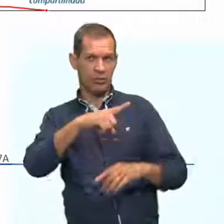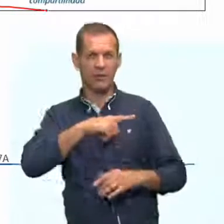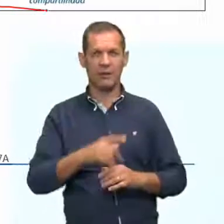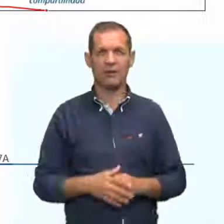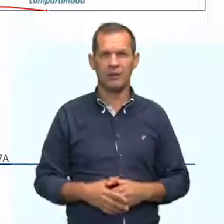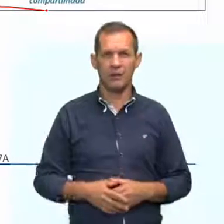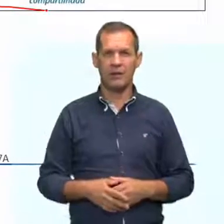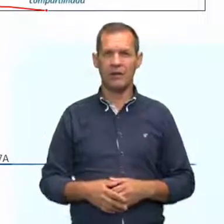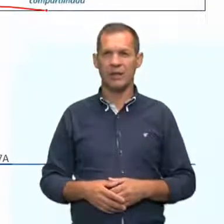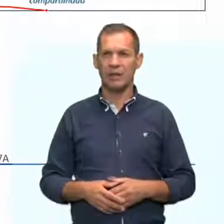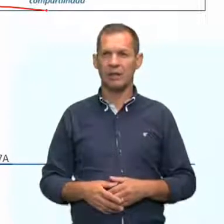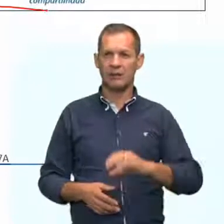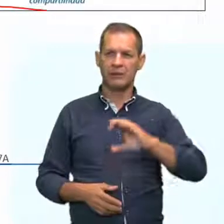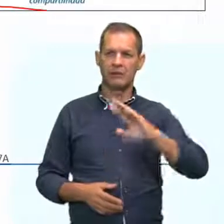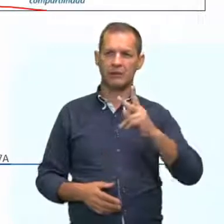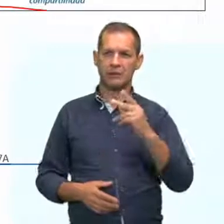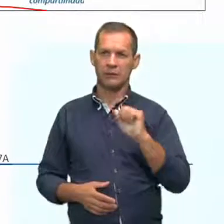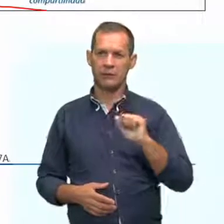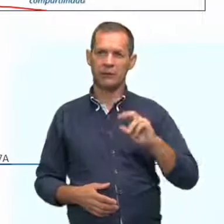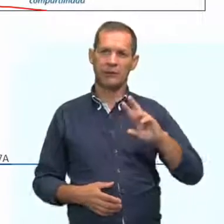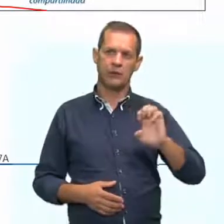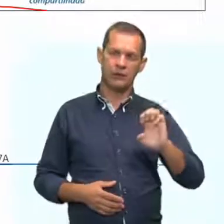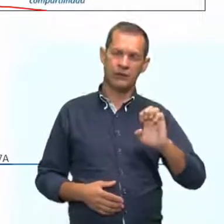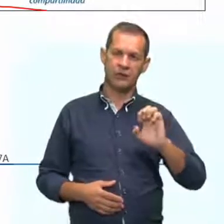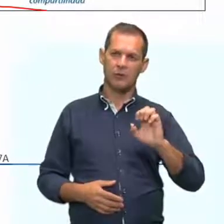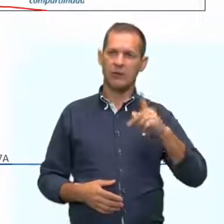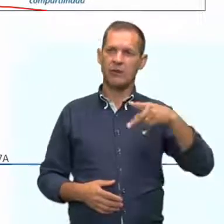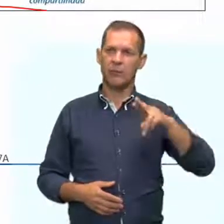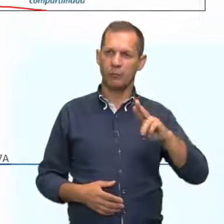chamada chave pública